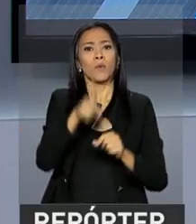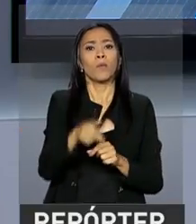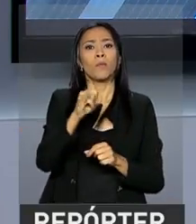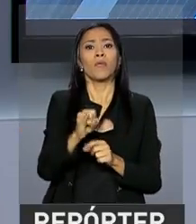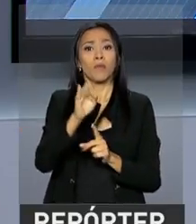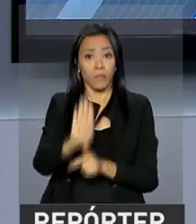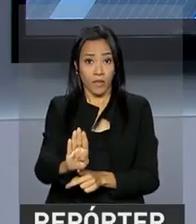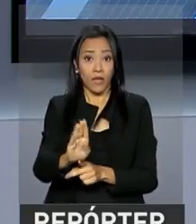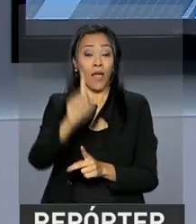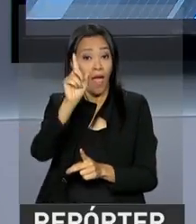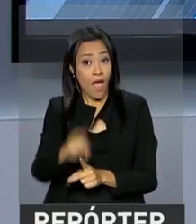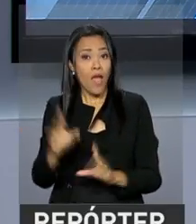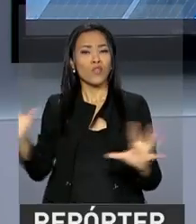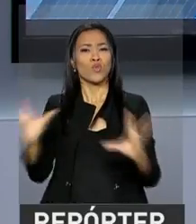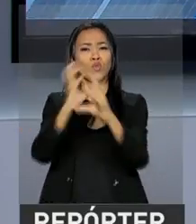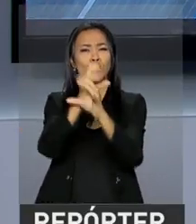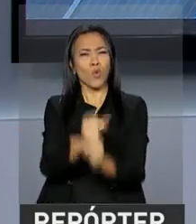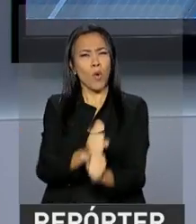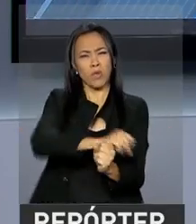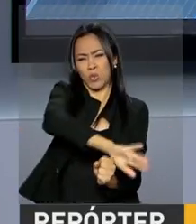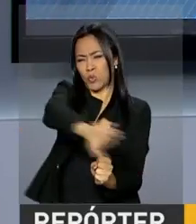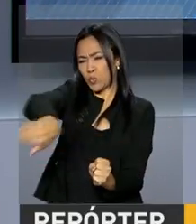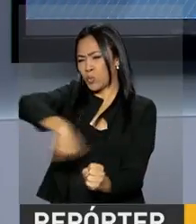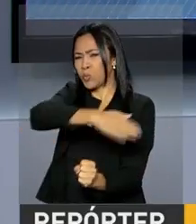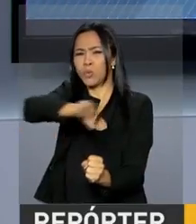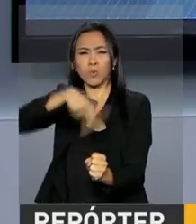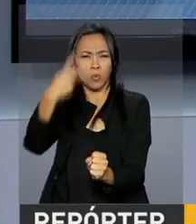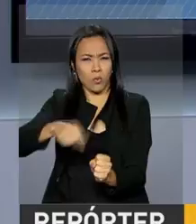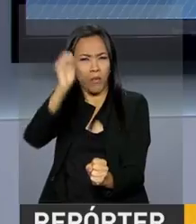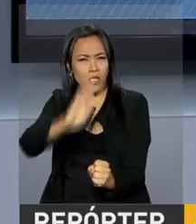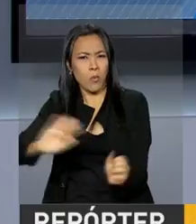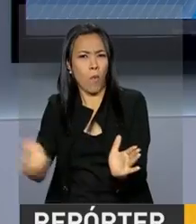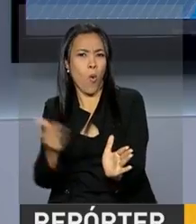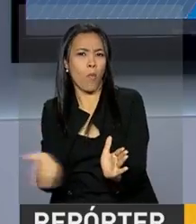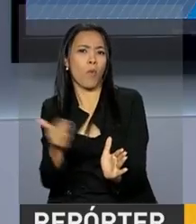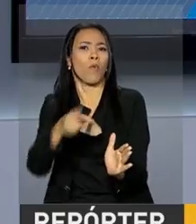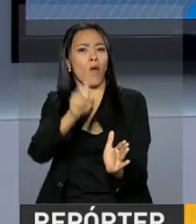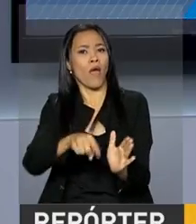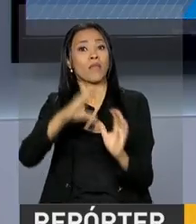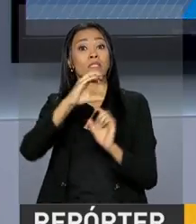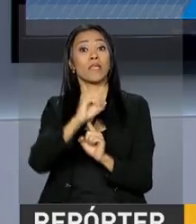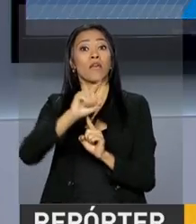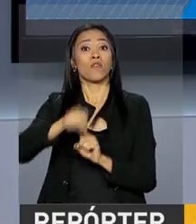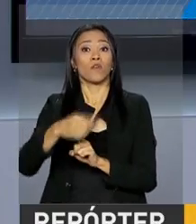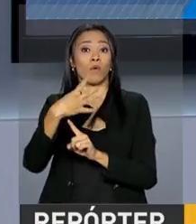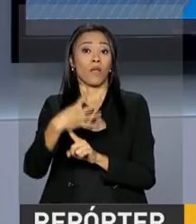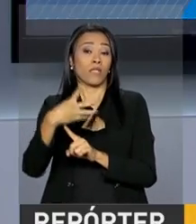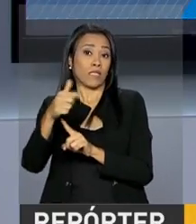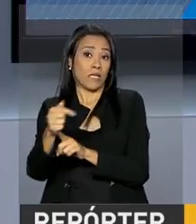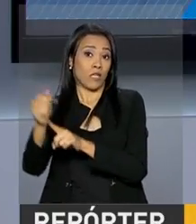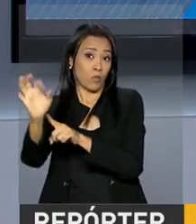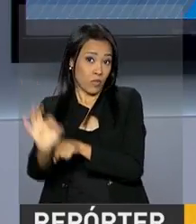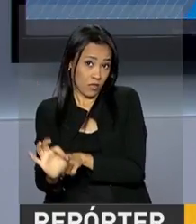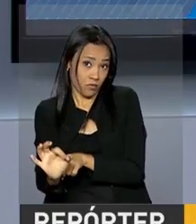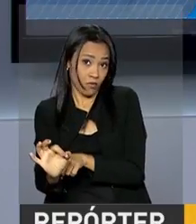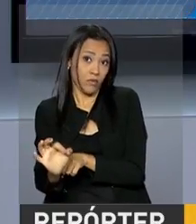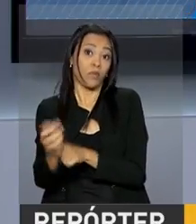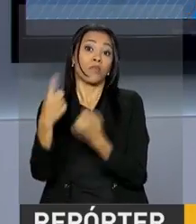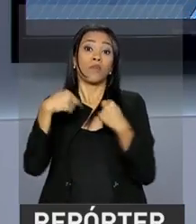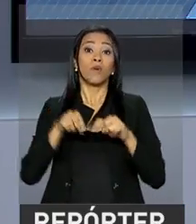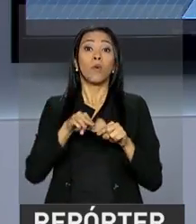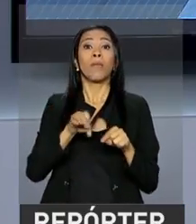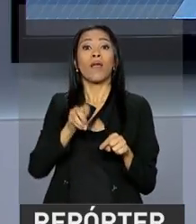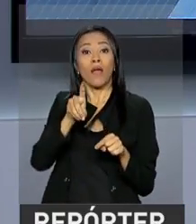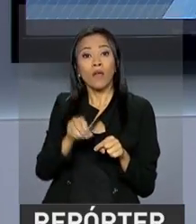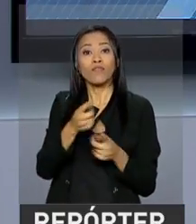pib que é a soma de todas as riquezas produzidas pelo país passou para 0,47 por cento o mercado